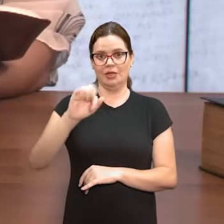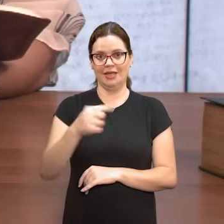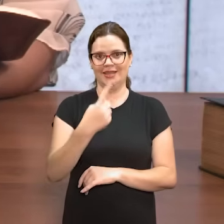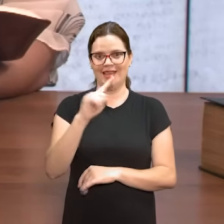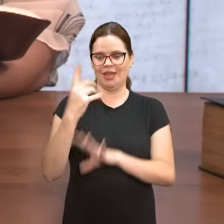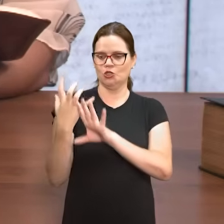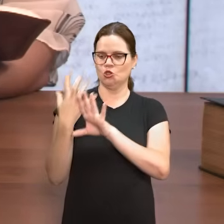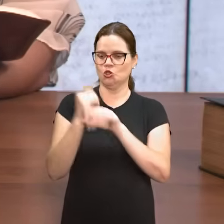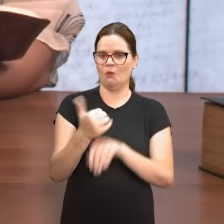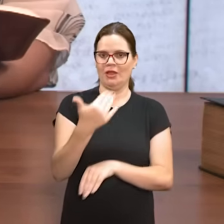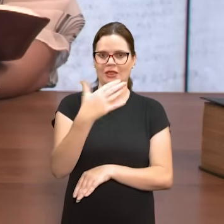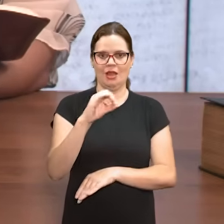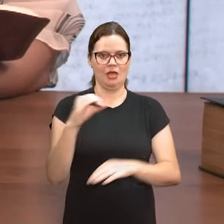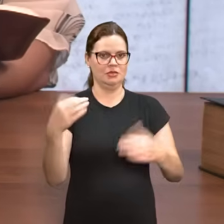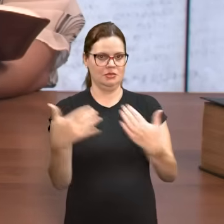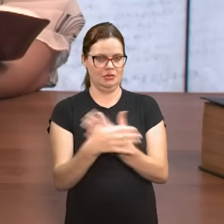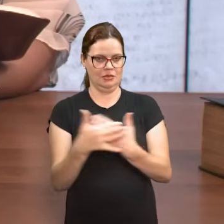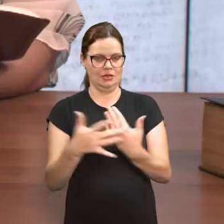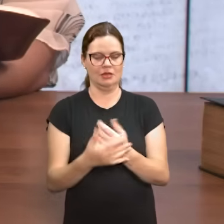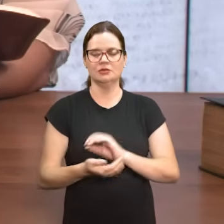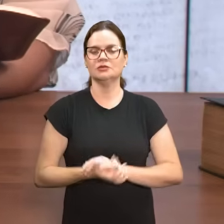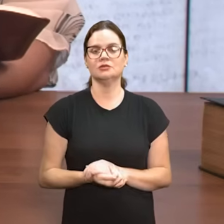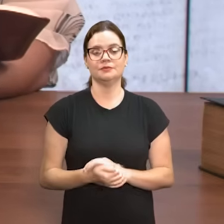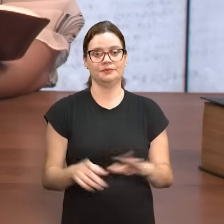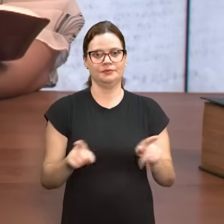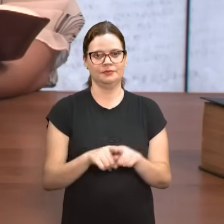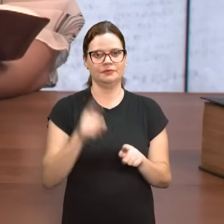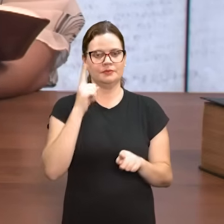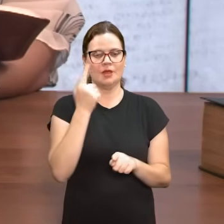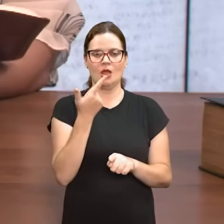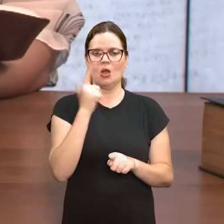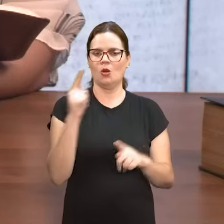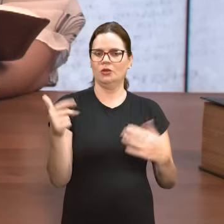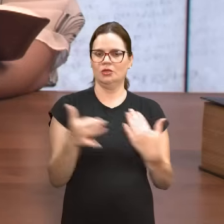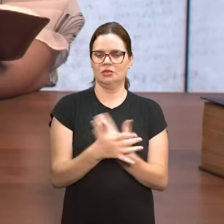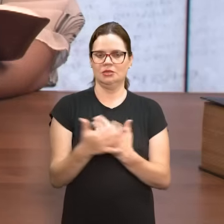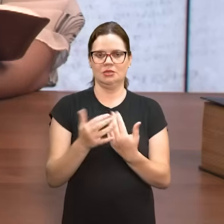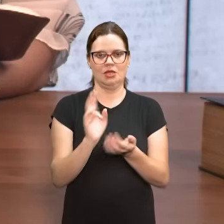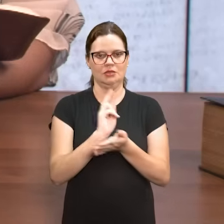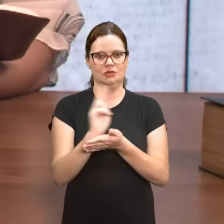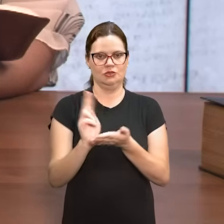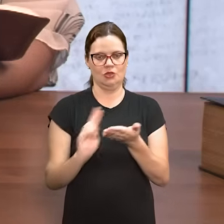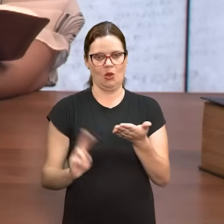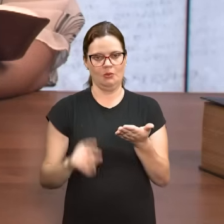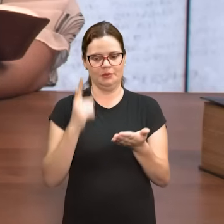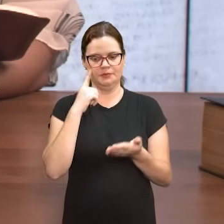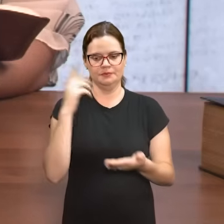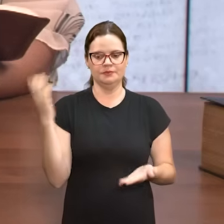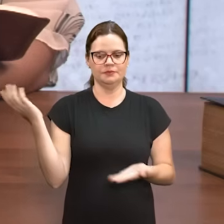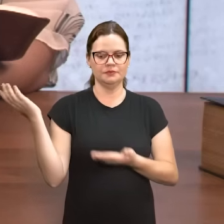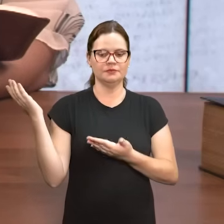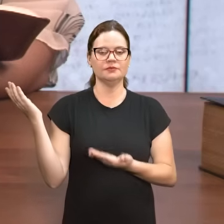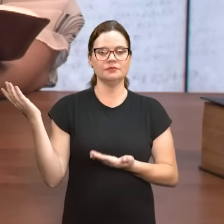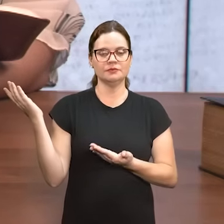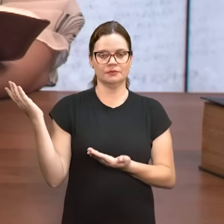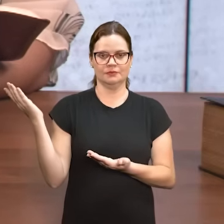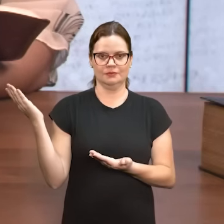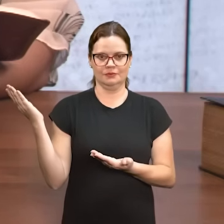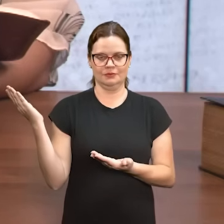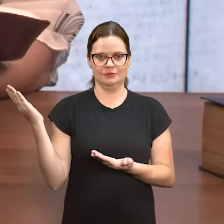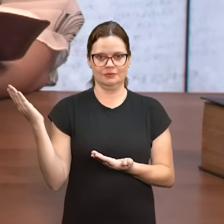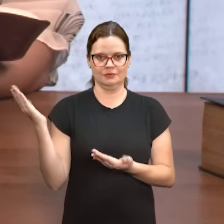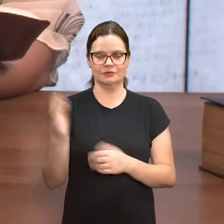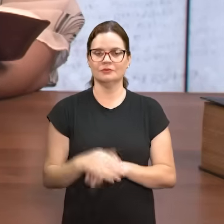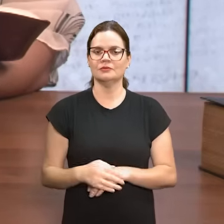Alu, Bet-Zur e Gedor, e Maarate, e Bet-Anote, e Eltecom,